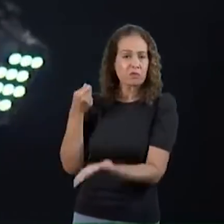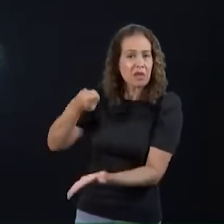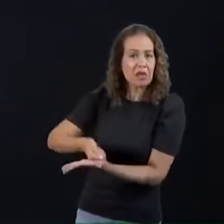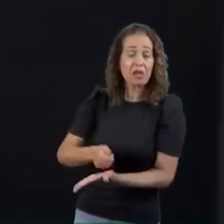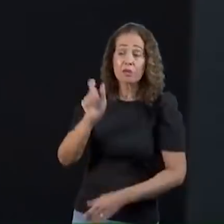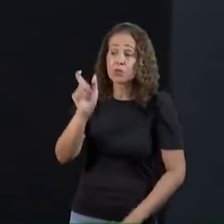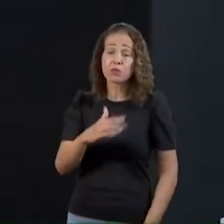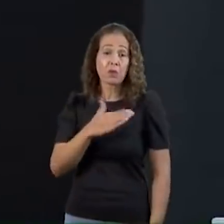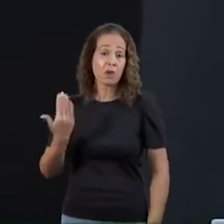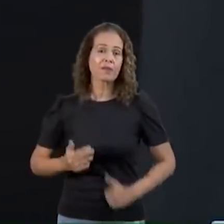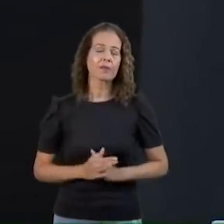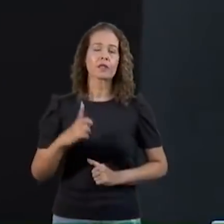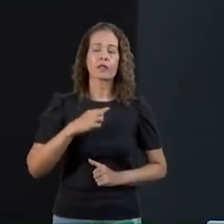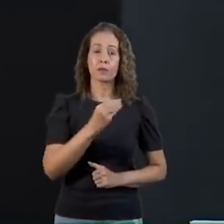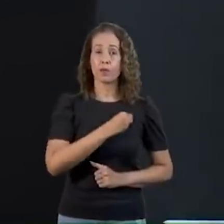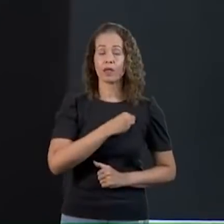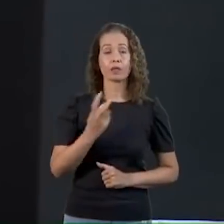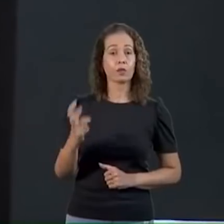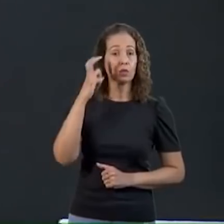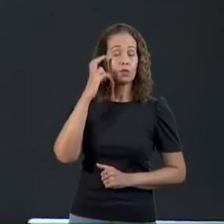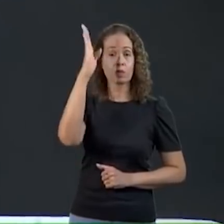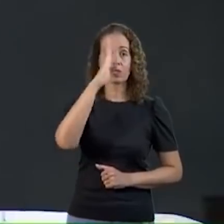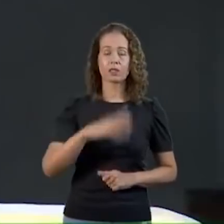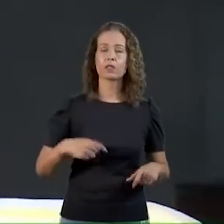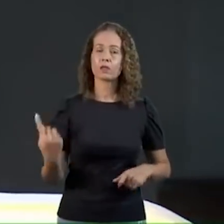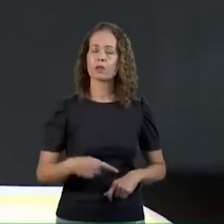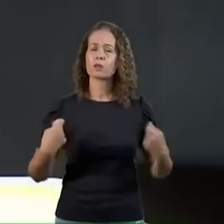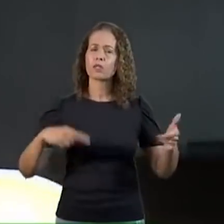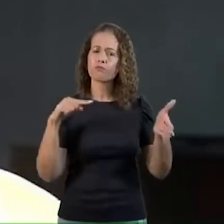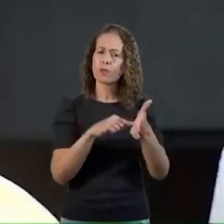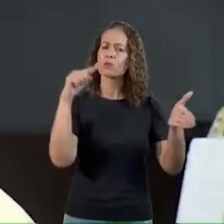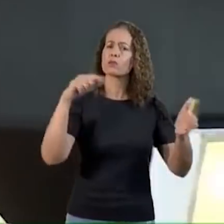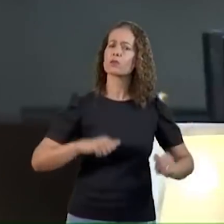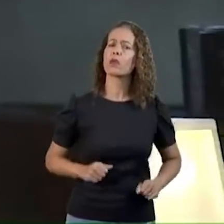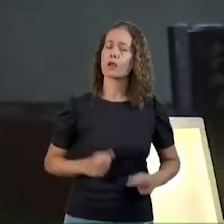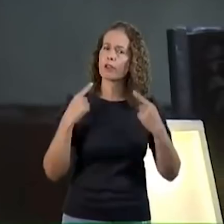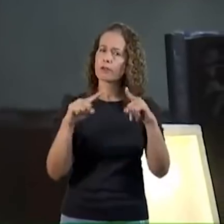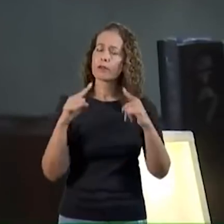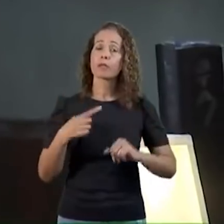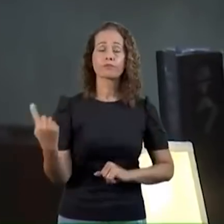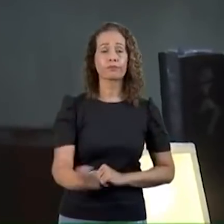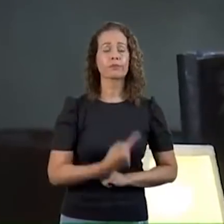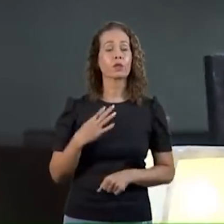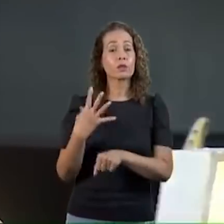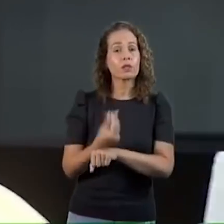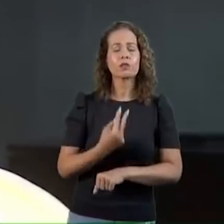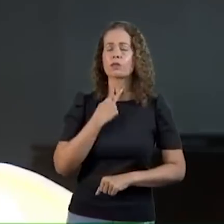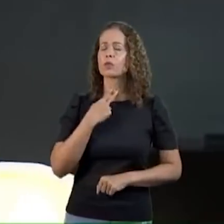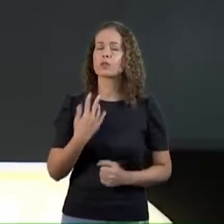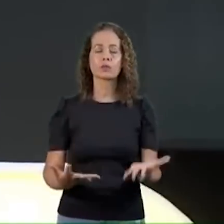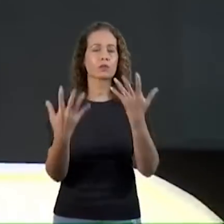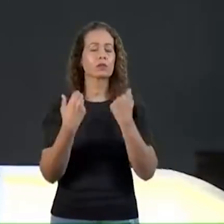Existem alguns pecados da cultura brasileira que nós temos que denunciar, e que nós temos que mudar, e que nós como igreja não podemos aceitar.